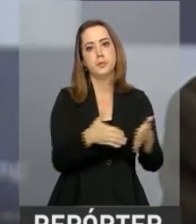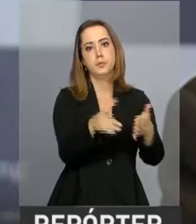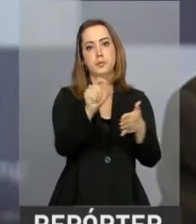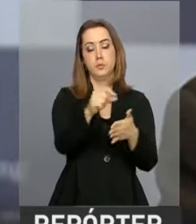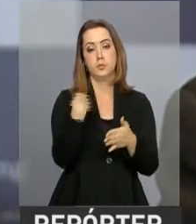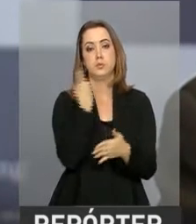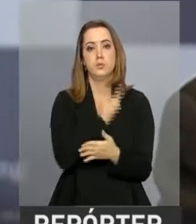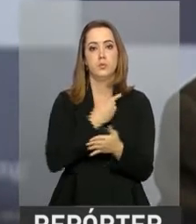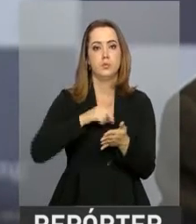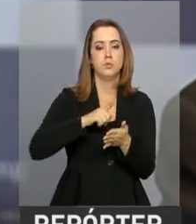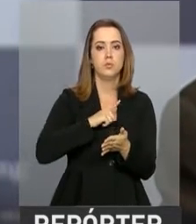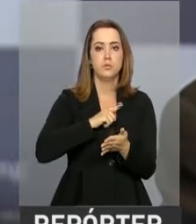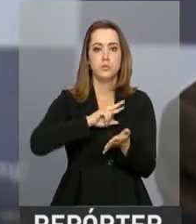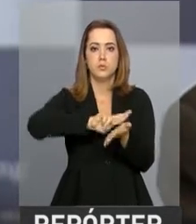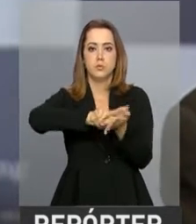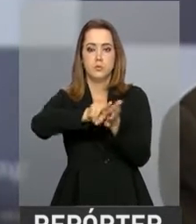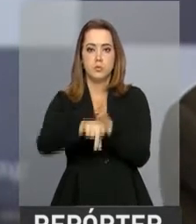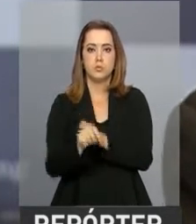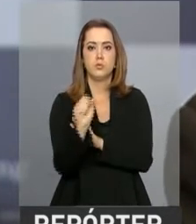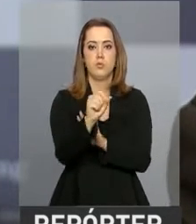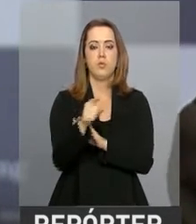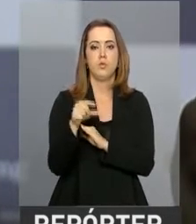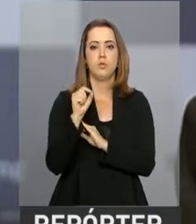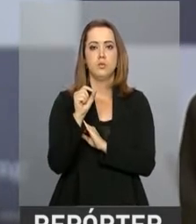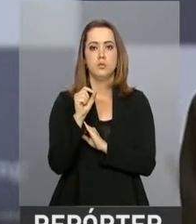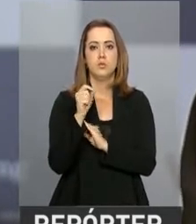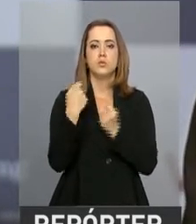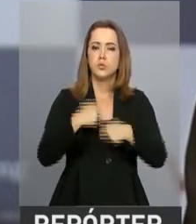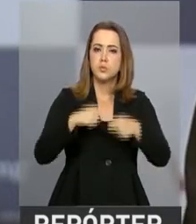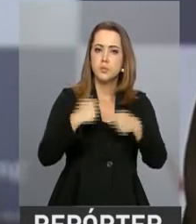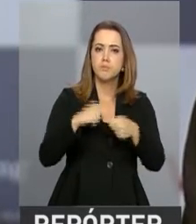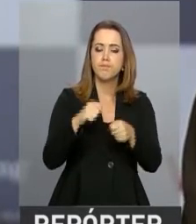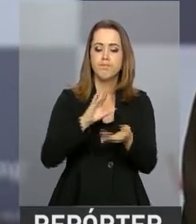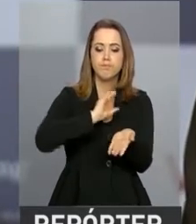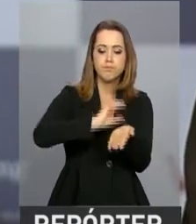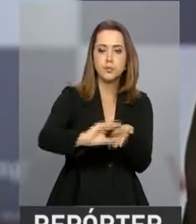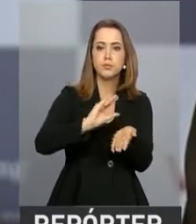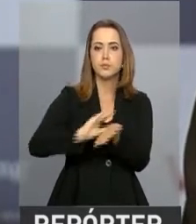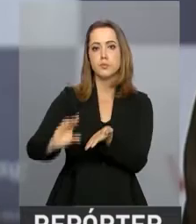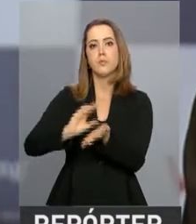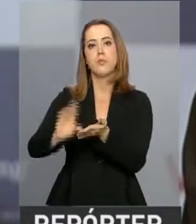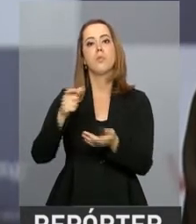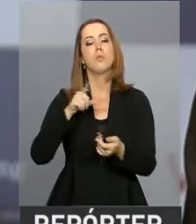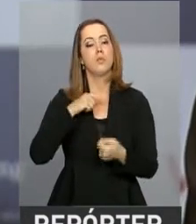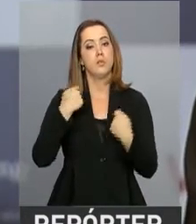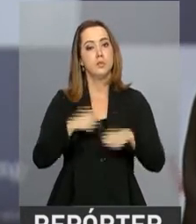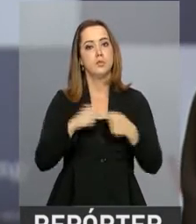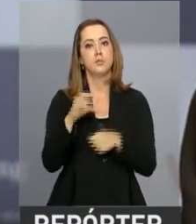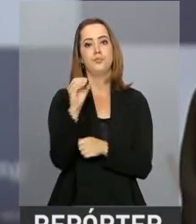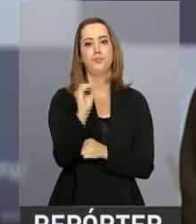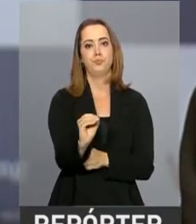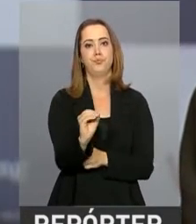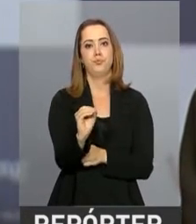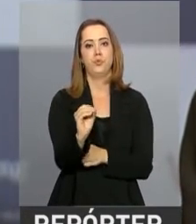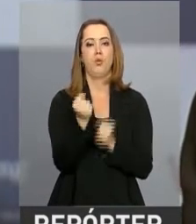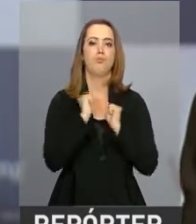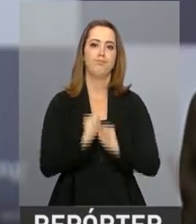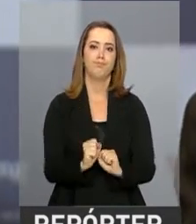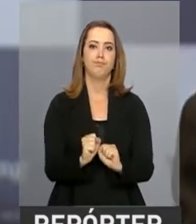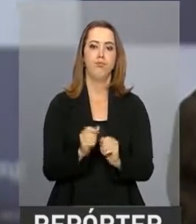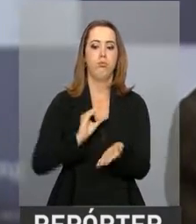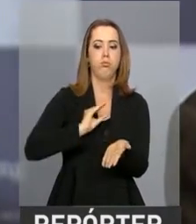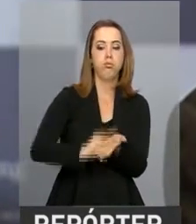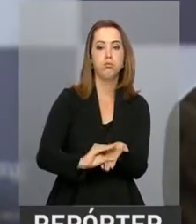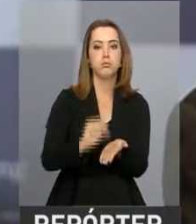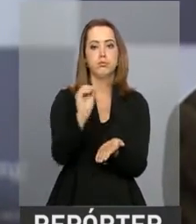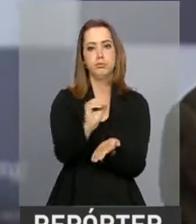nós temos uma gama infindável de necessidades e temos zero de capacidade de